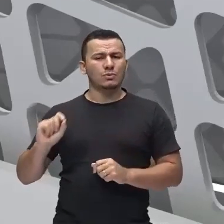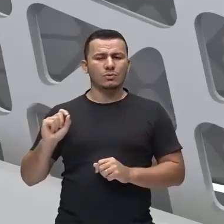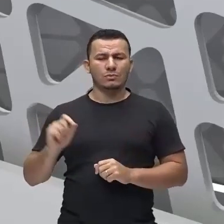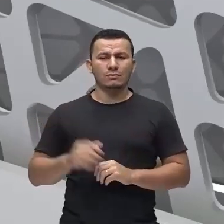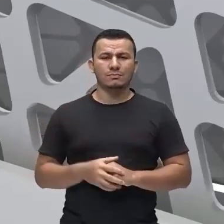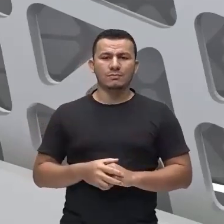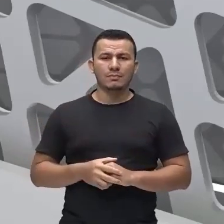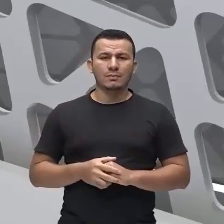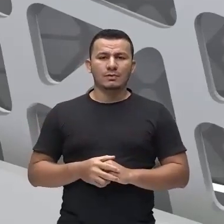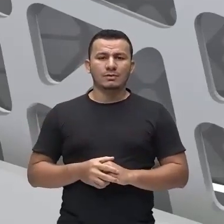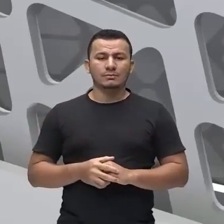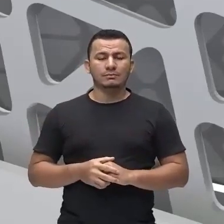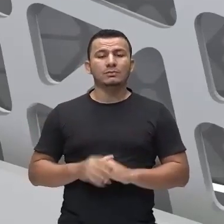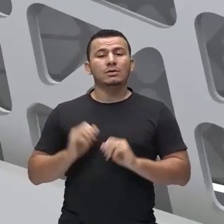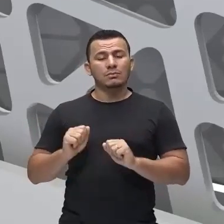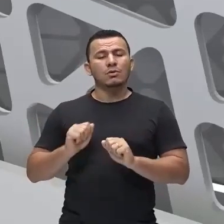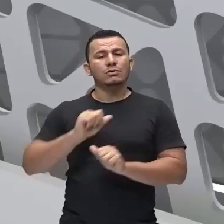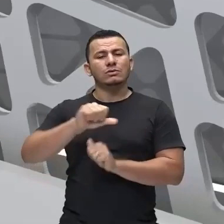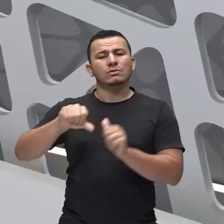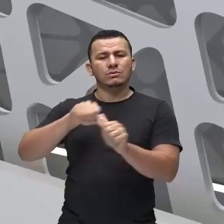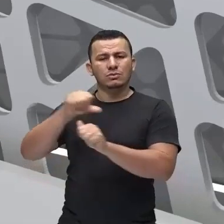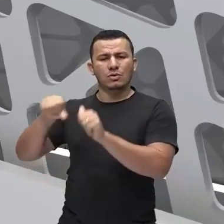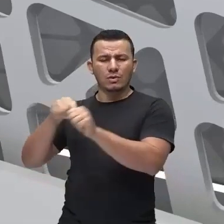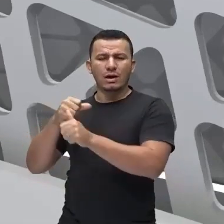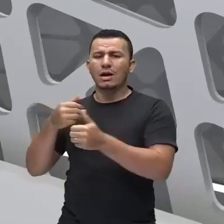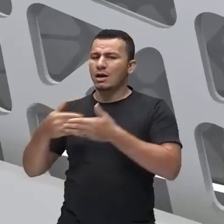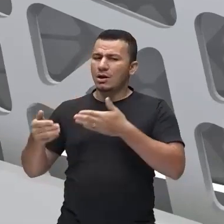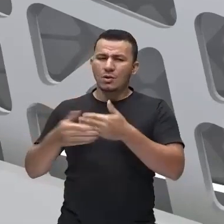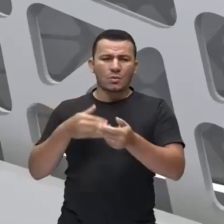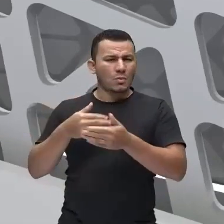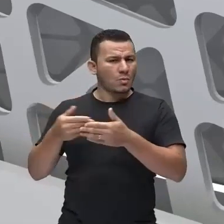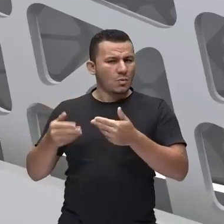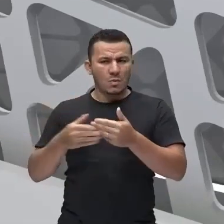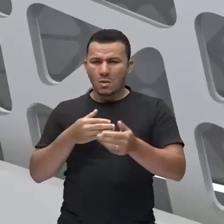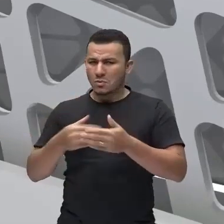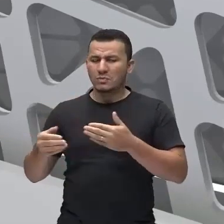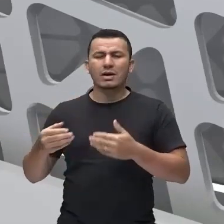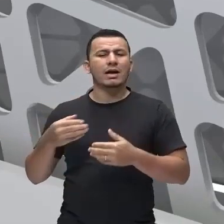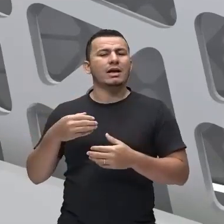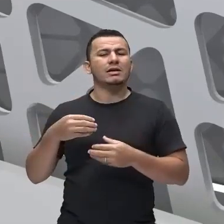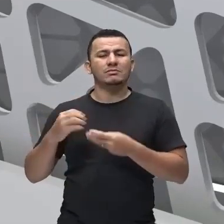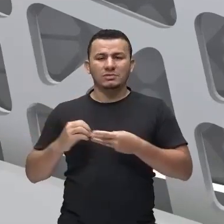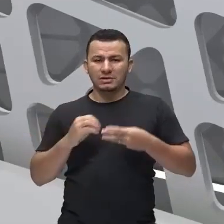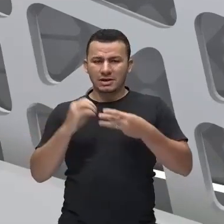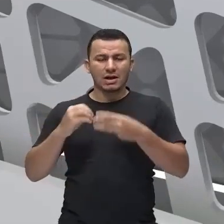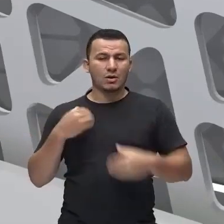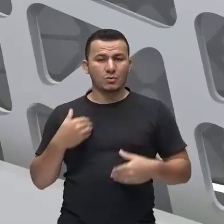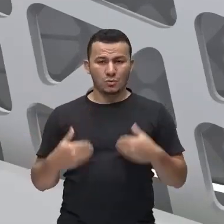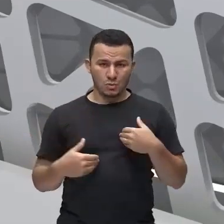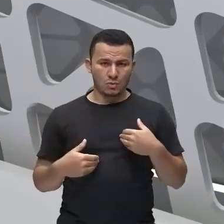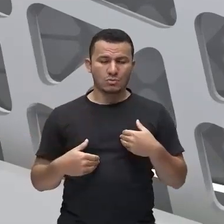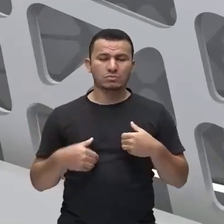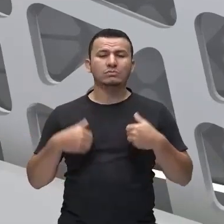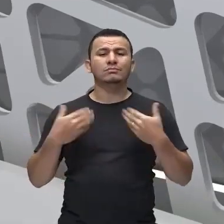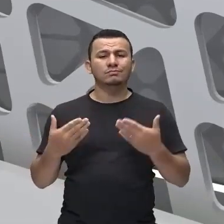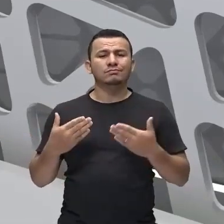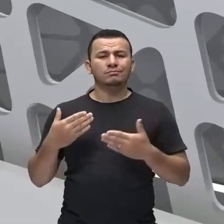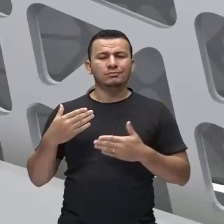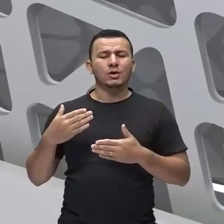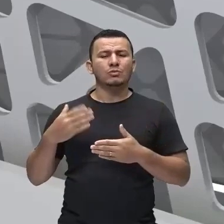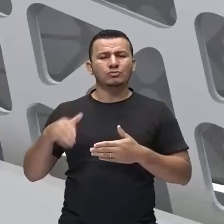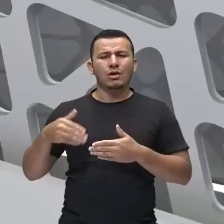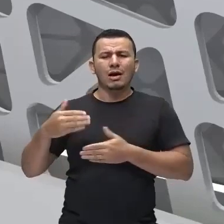e se transformar em qualquer célula do nosso corpo. Então, nos últimos anos,